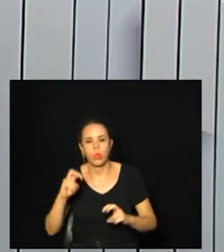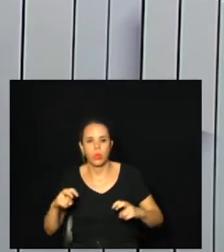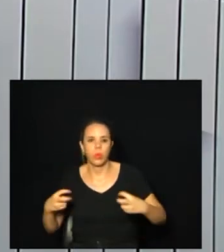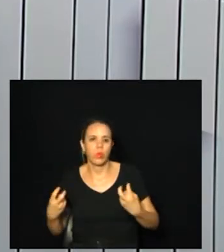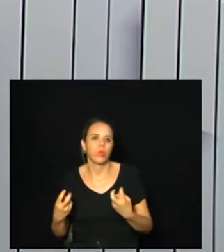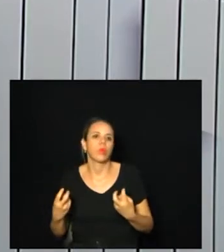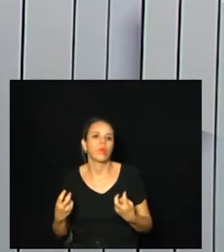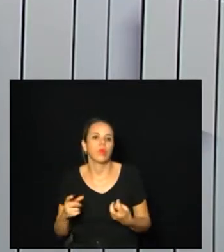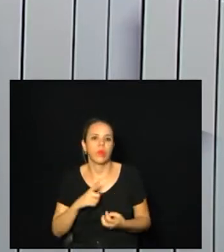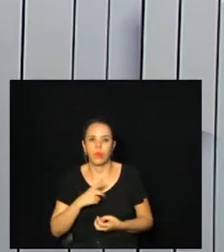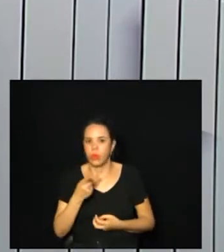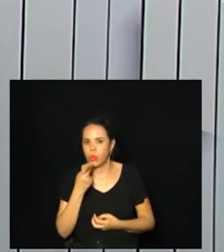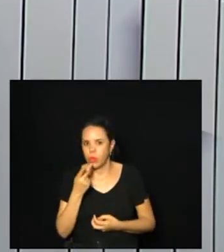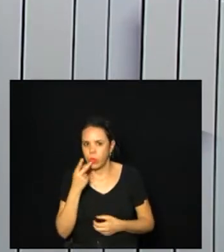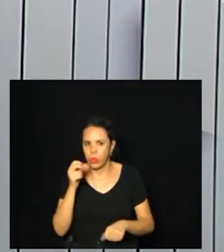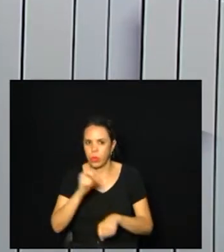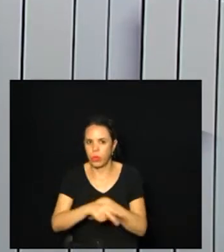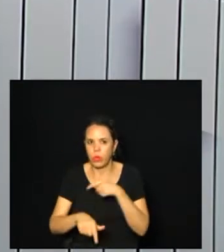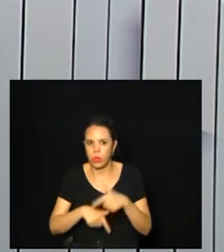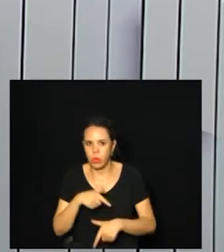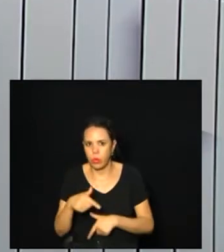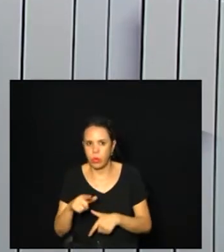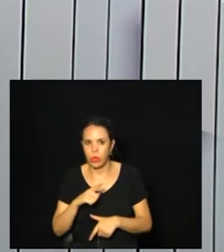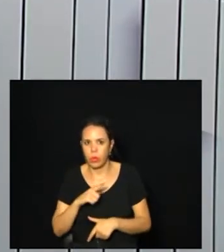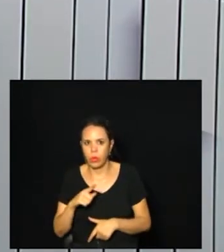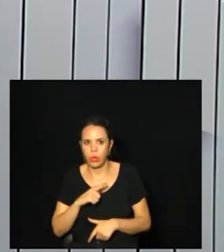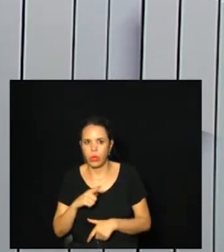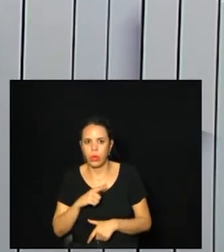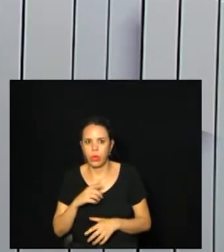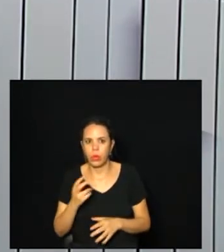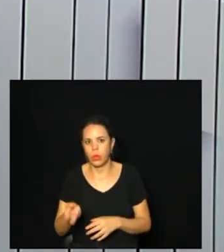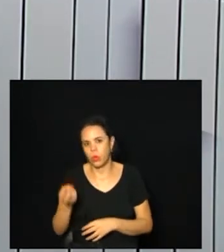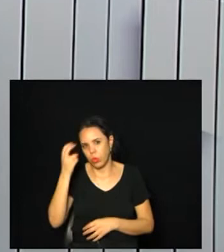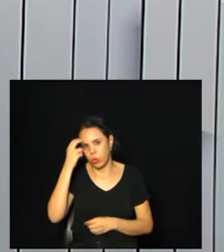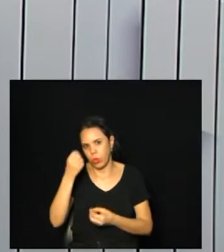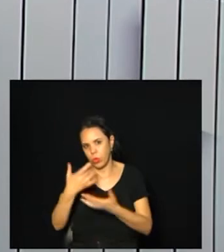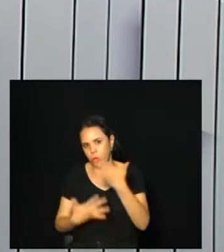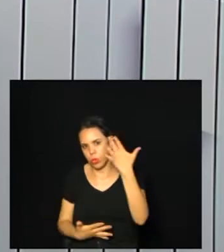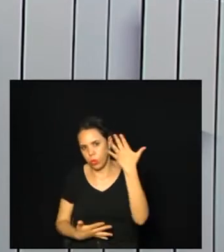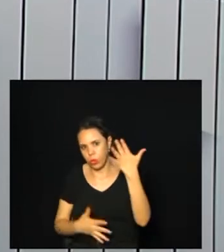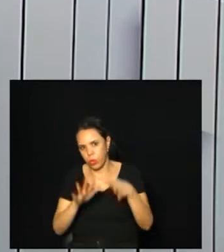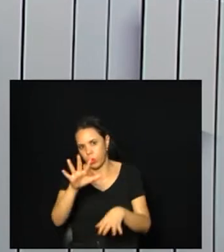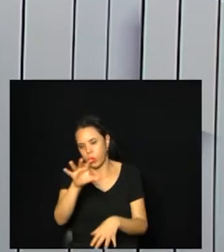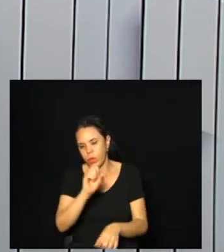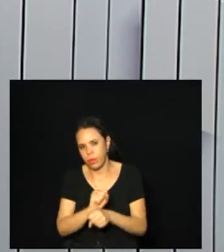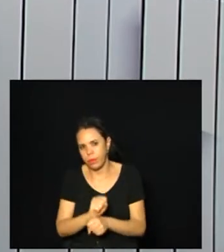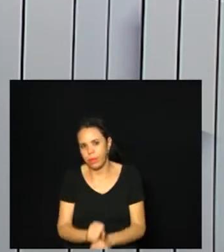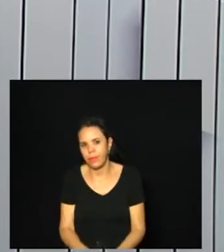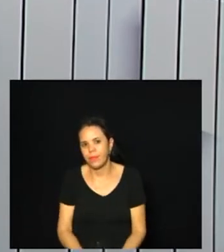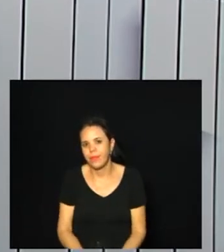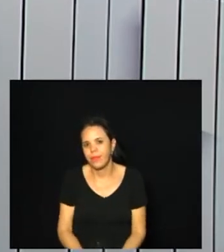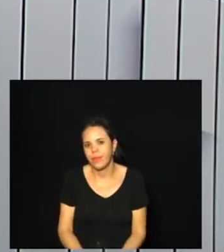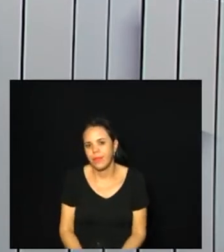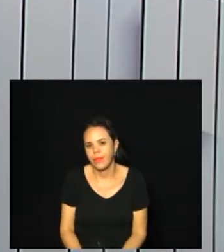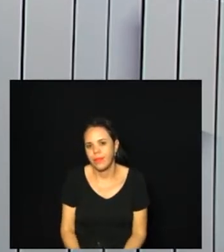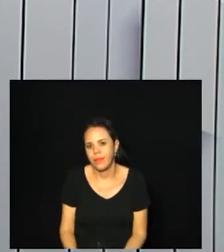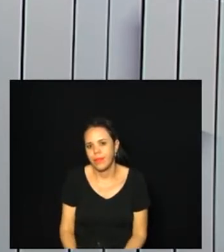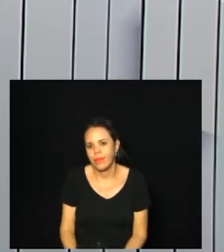Lucarelli. Vamos falar sobre vagas de emprego. Tem o nosso quadro de cultura, muitos assuntos. Então não saia daí.